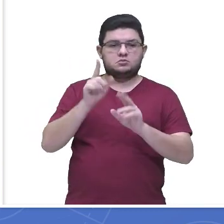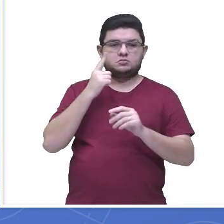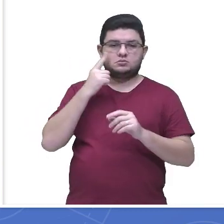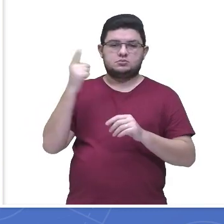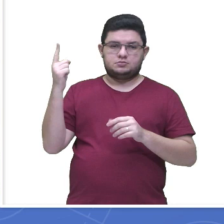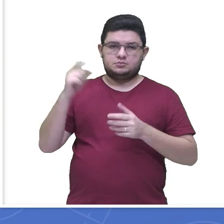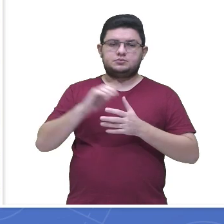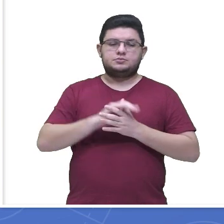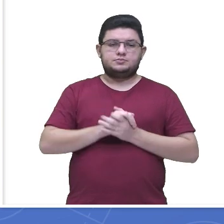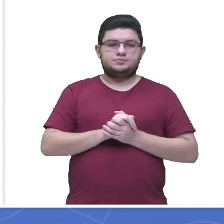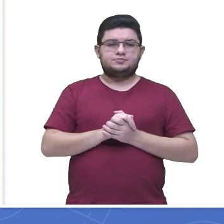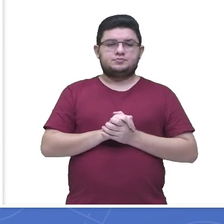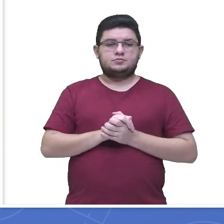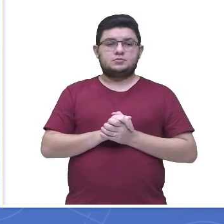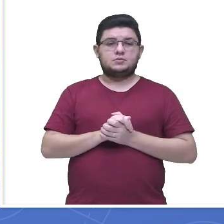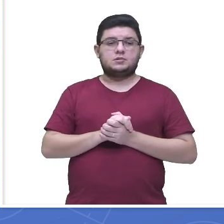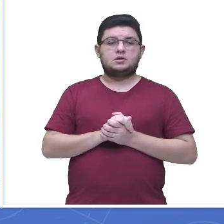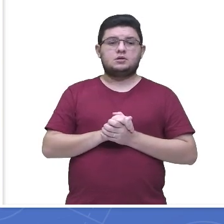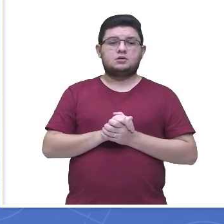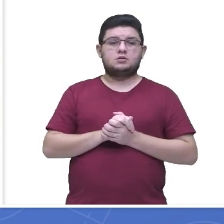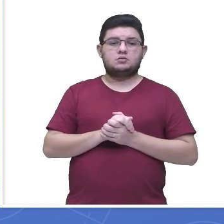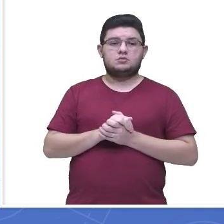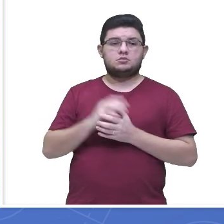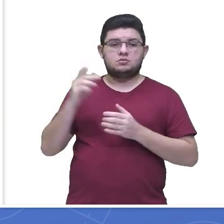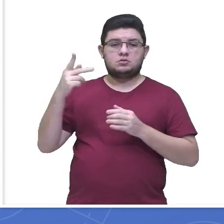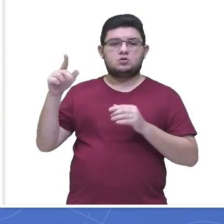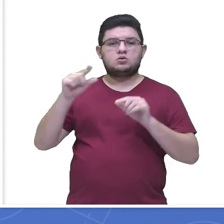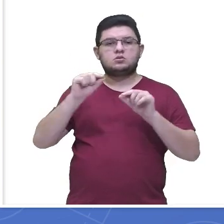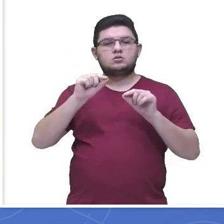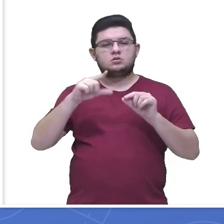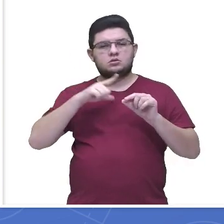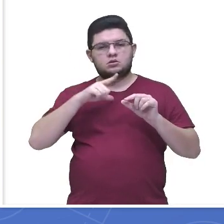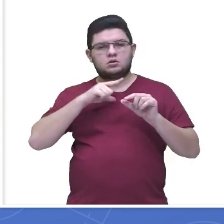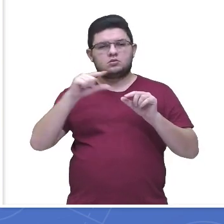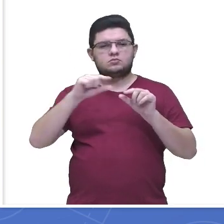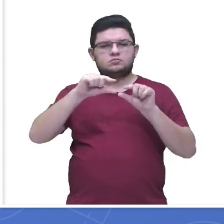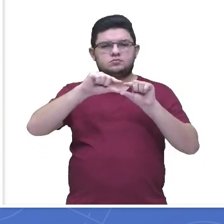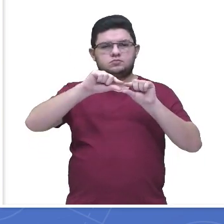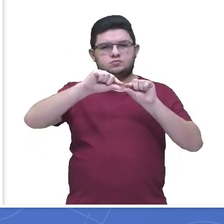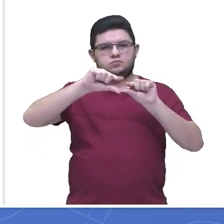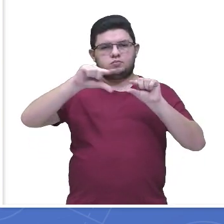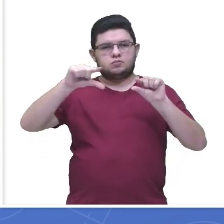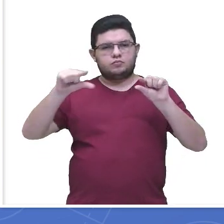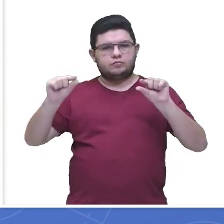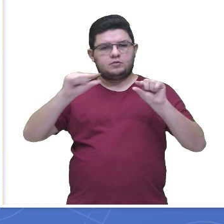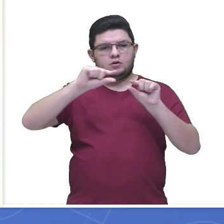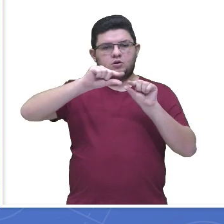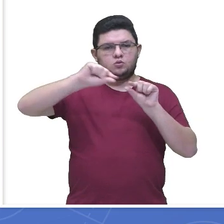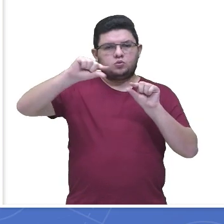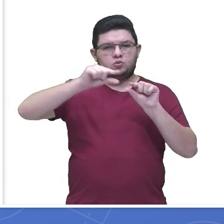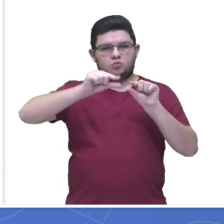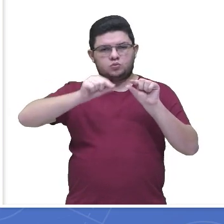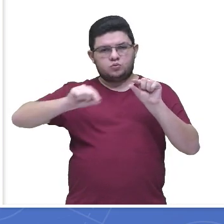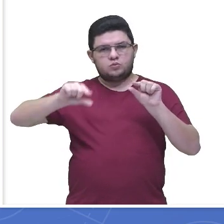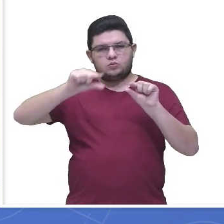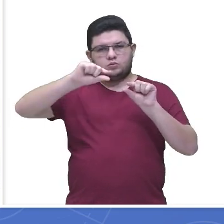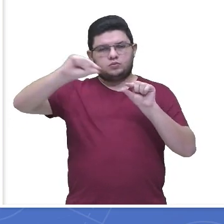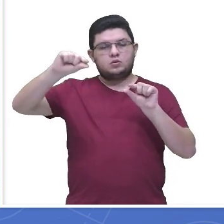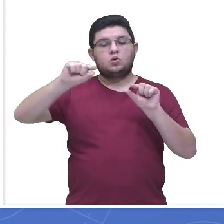nesse aspecto, olha aí, ela tem alguns flagelos, né, que auxiliam na sua locomoção. E essa forma de locomoção é o que